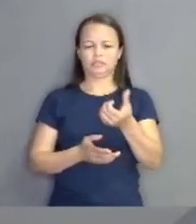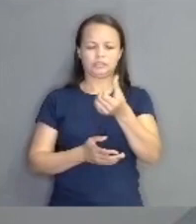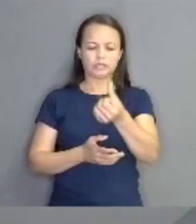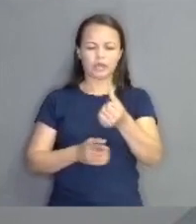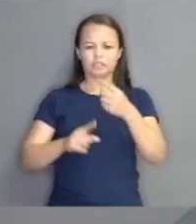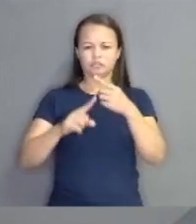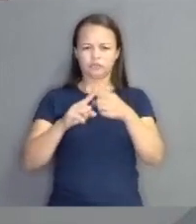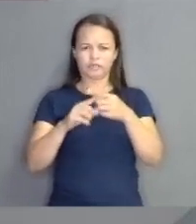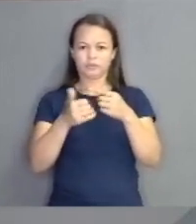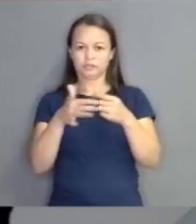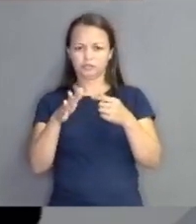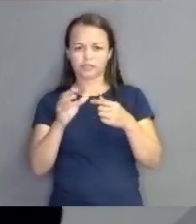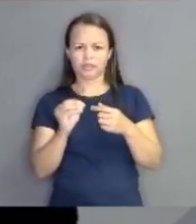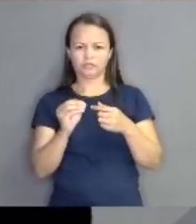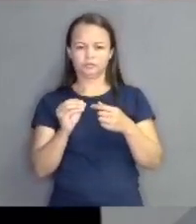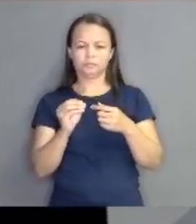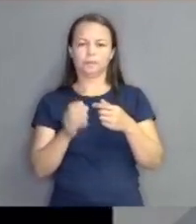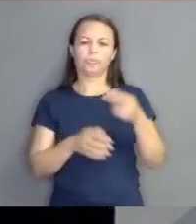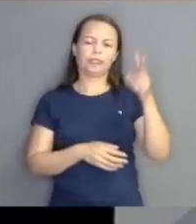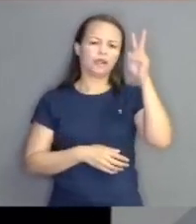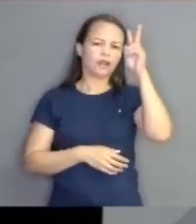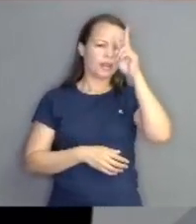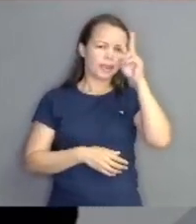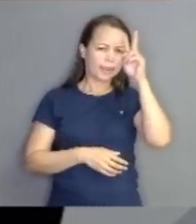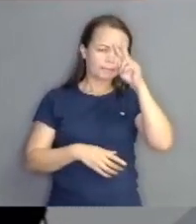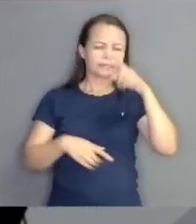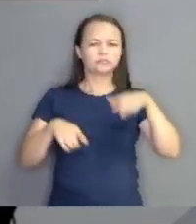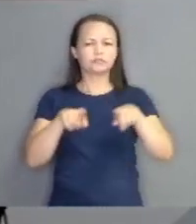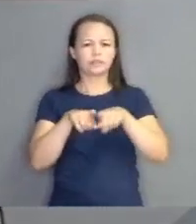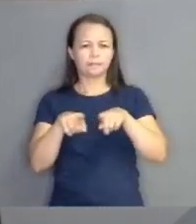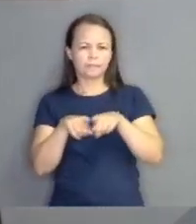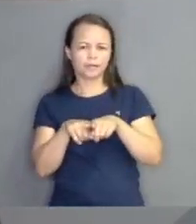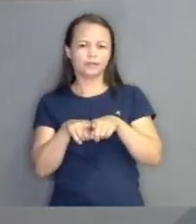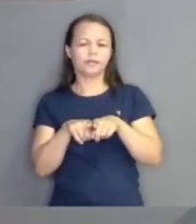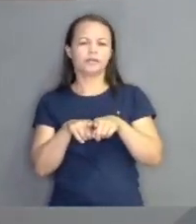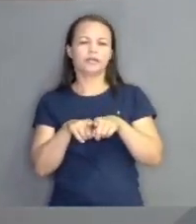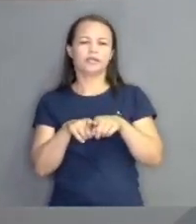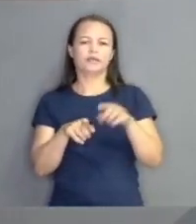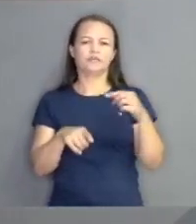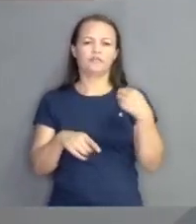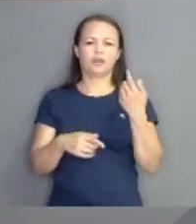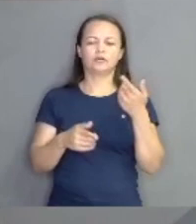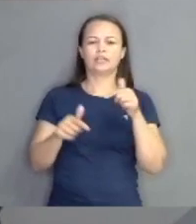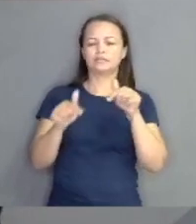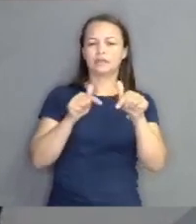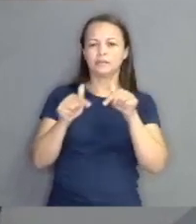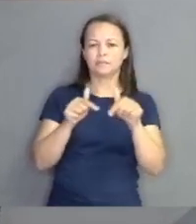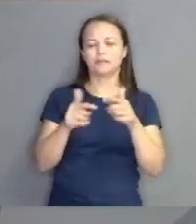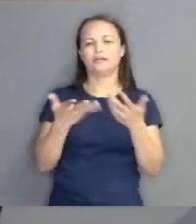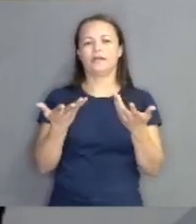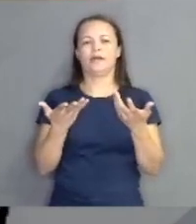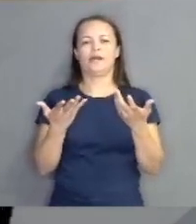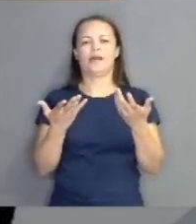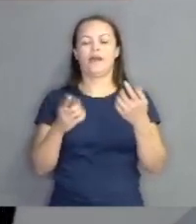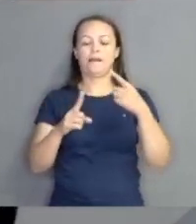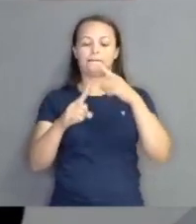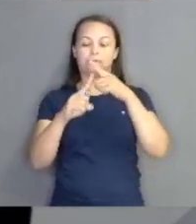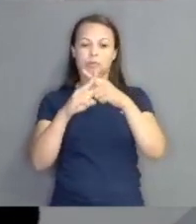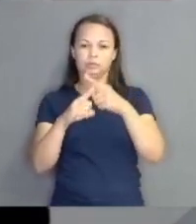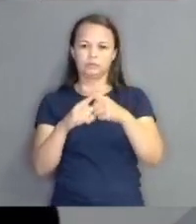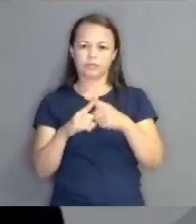10. Lembram também que eu disse que a gente ia trabalhar a questão da